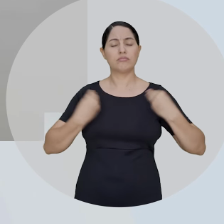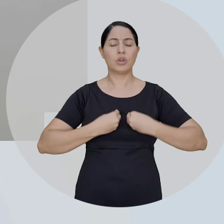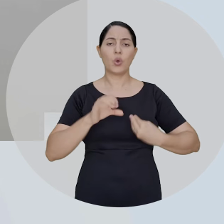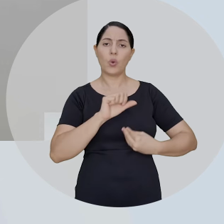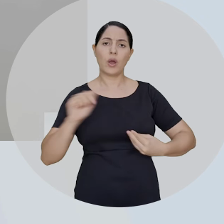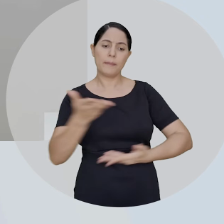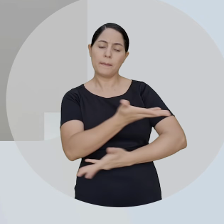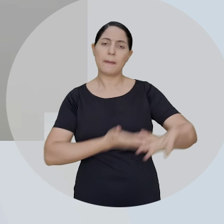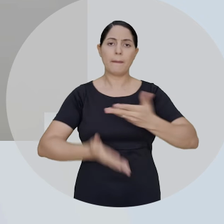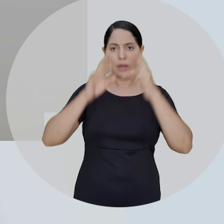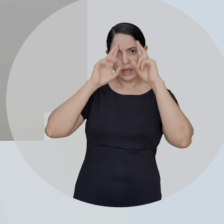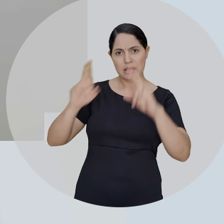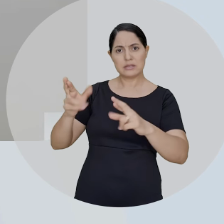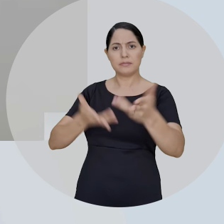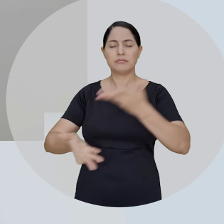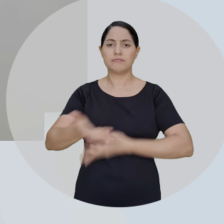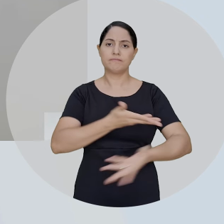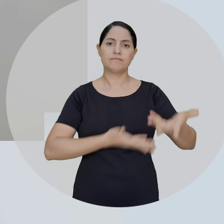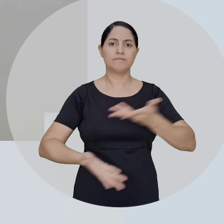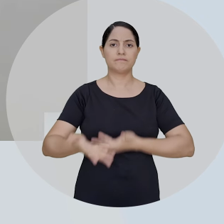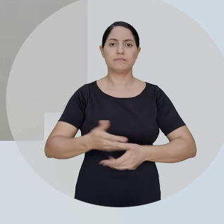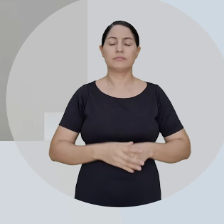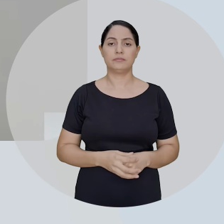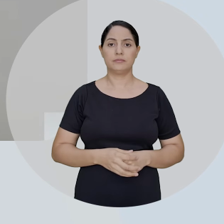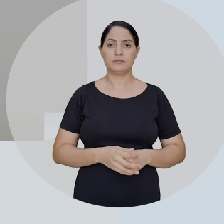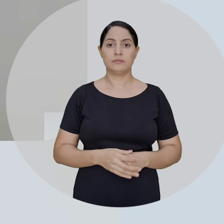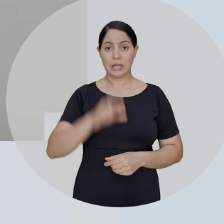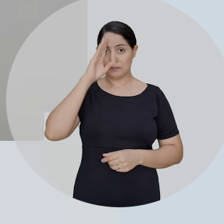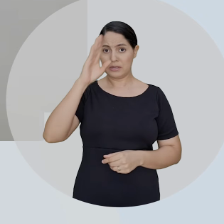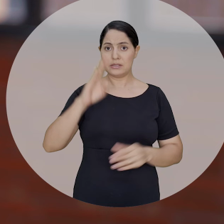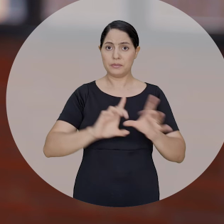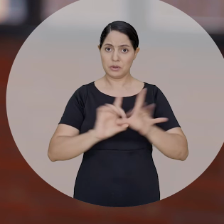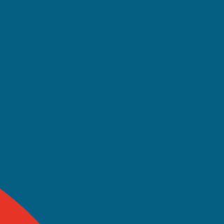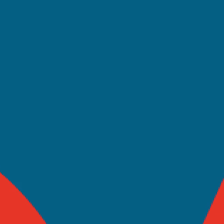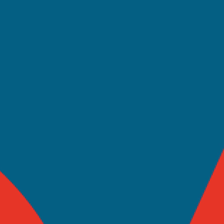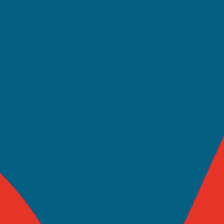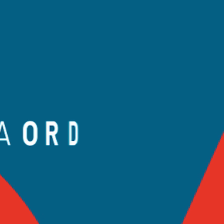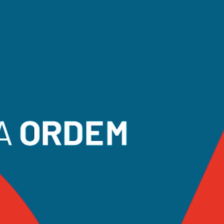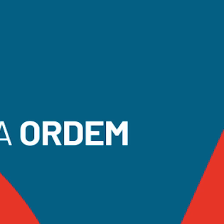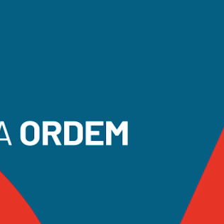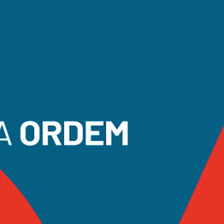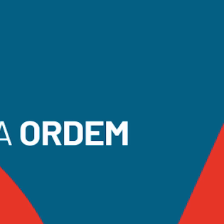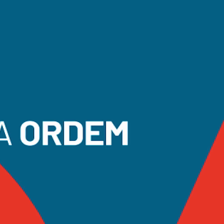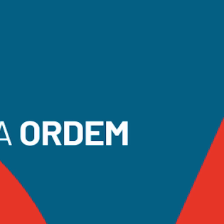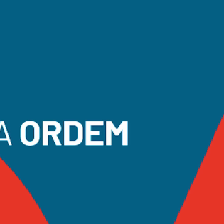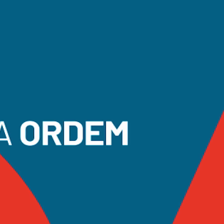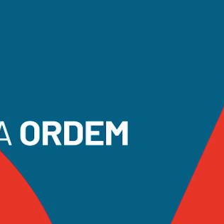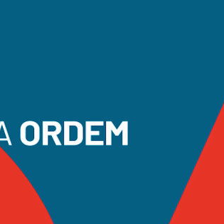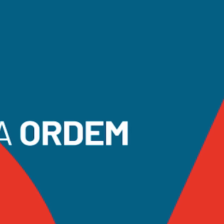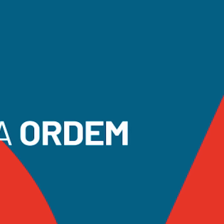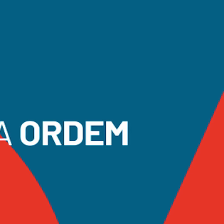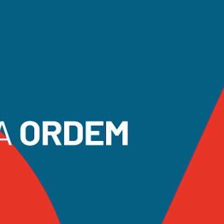respeito e cordialidade com a ordem, em consonância com os princípios da democracia. Intervalo. O programa Pela